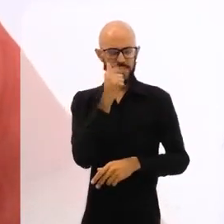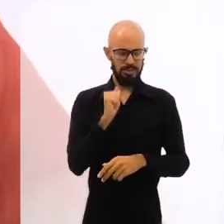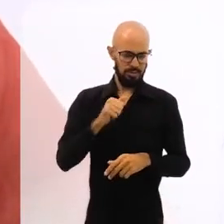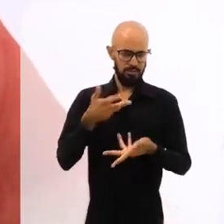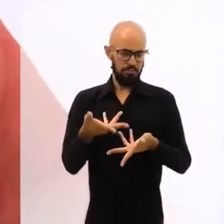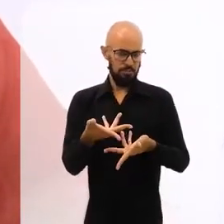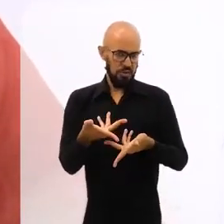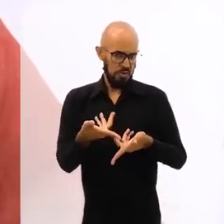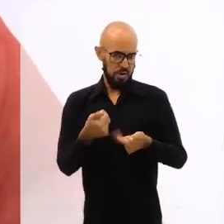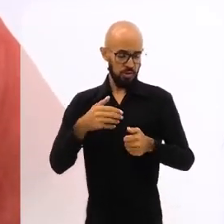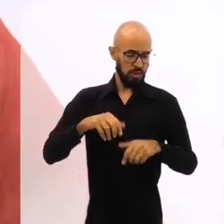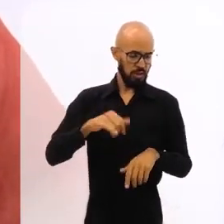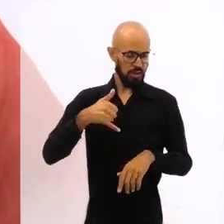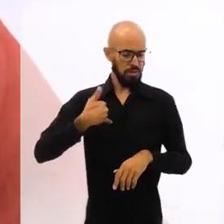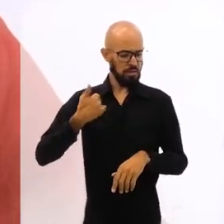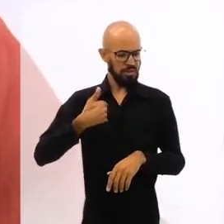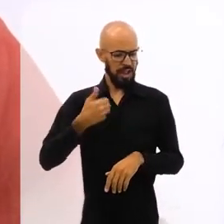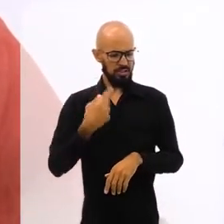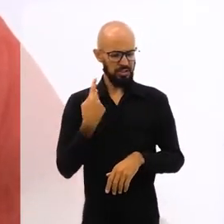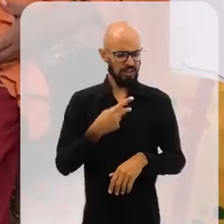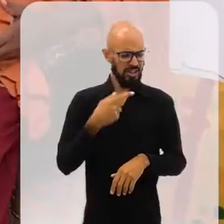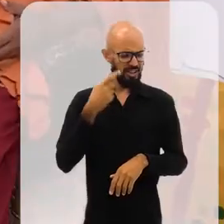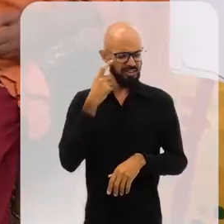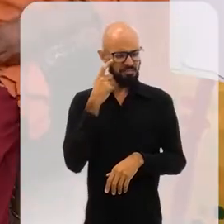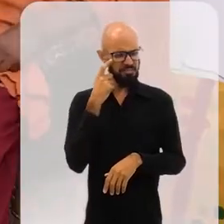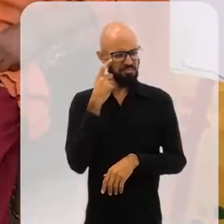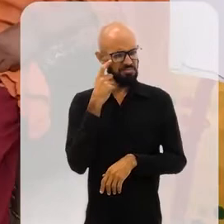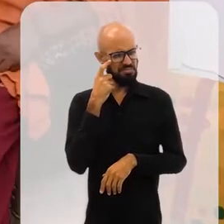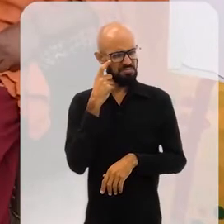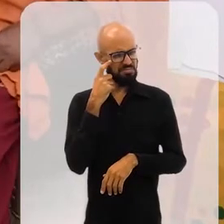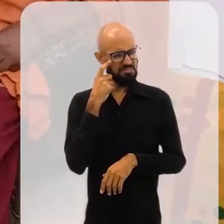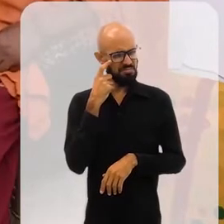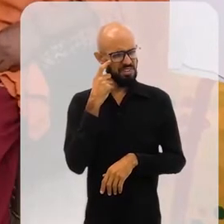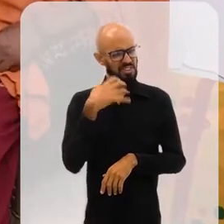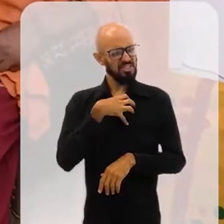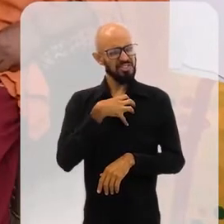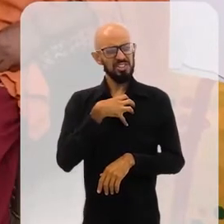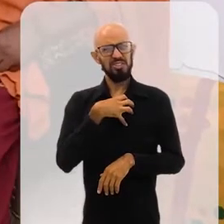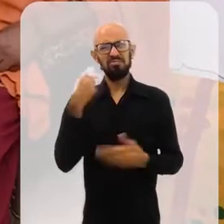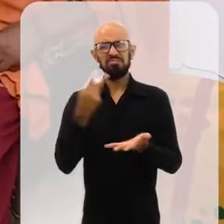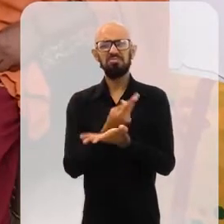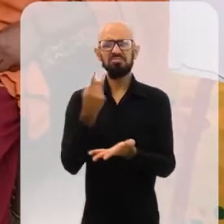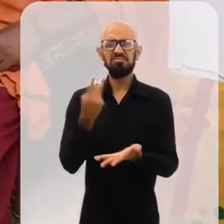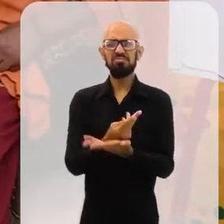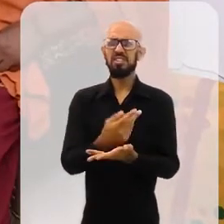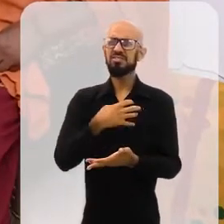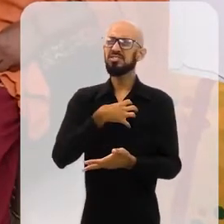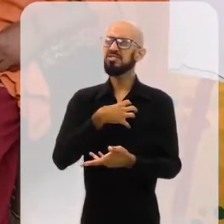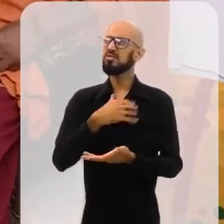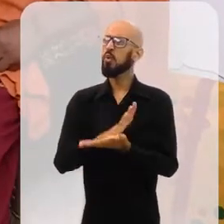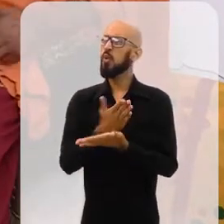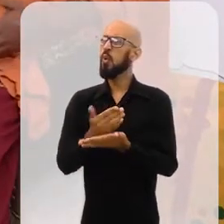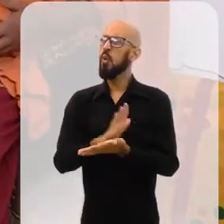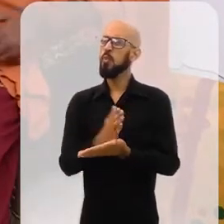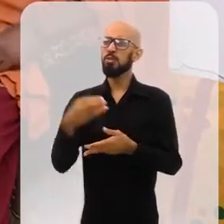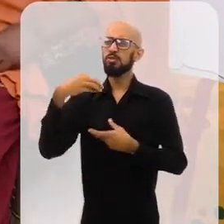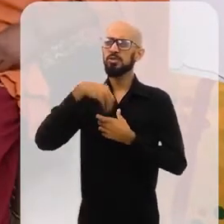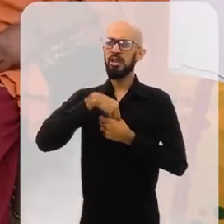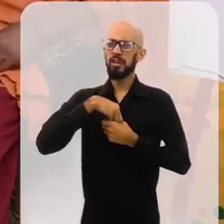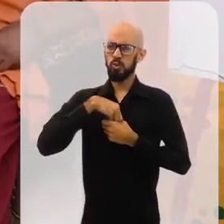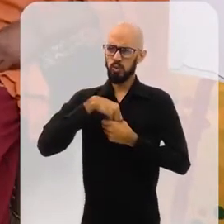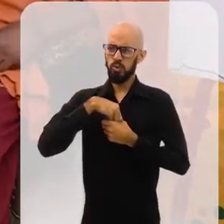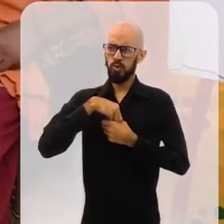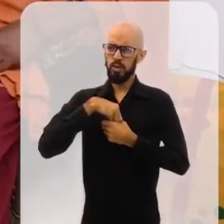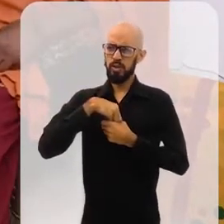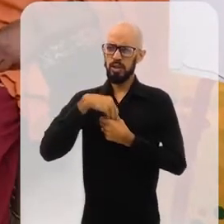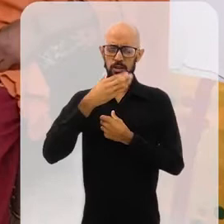certa fase da idade dele que ele disse: puxa, alguma coisa está errada. Eu sinto uma insatisfação dentro de mim que eu preciso compreender